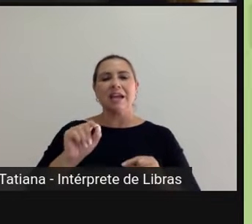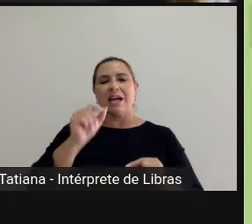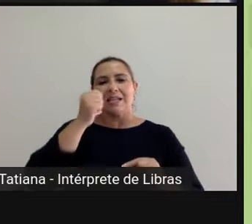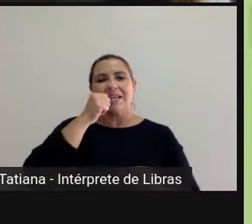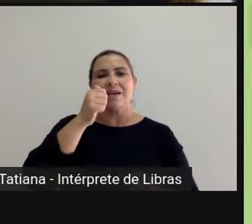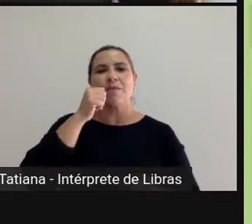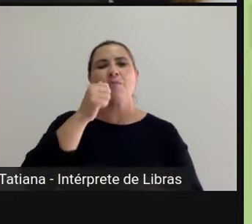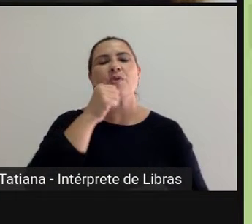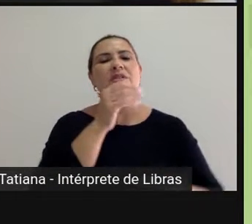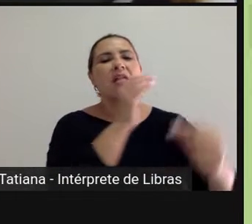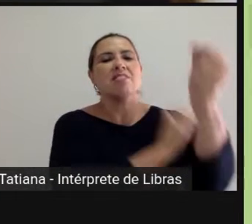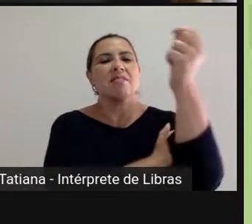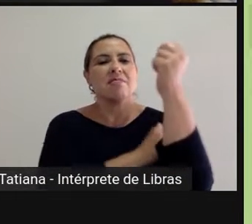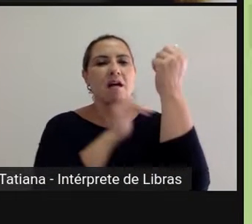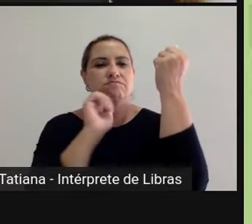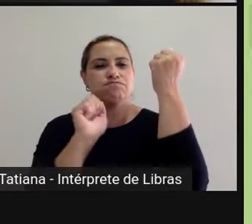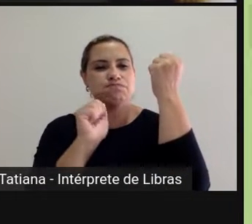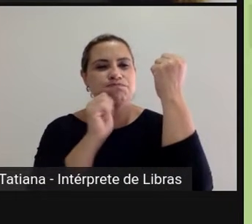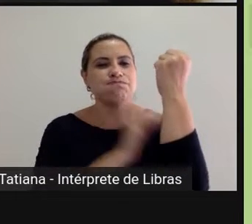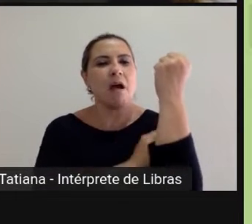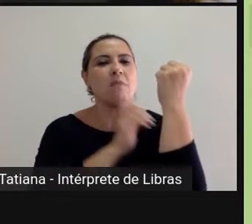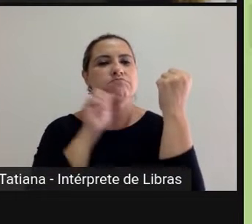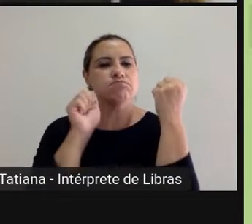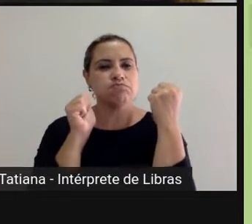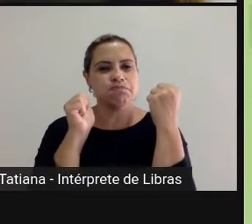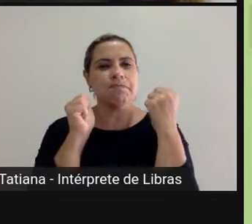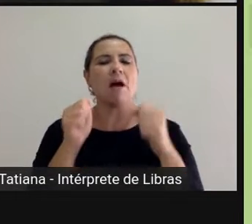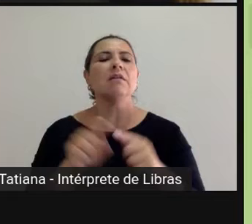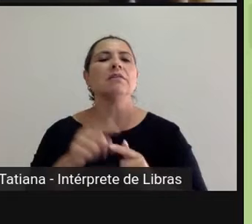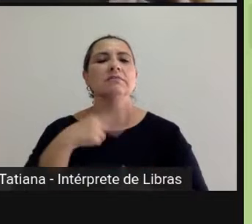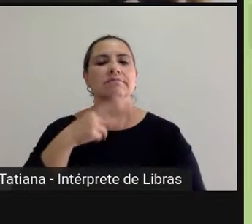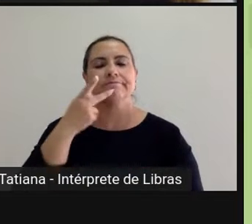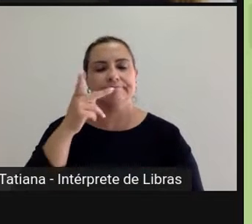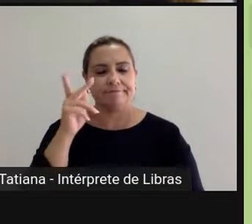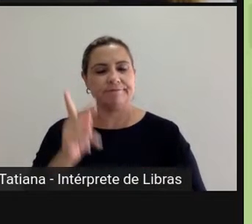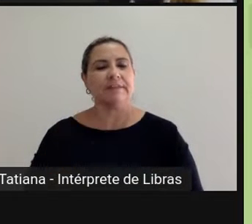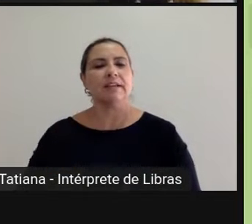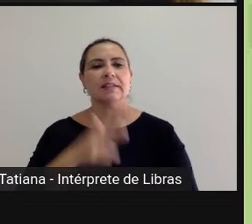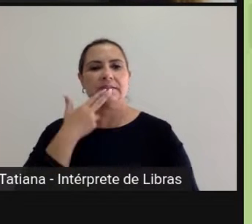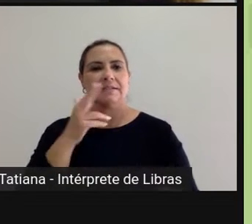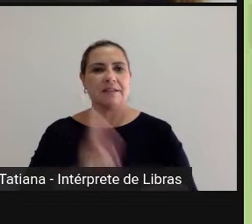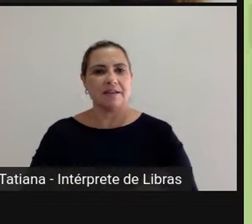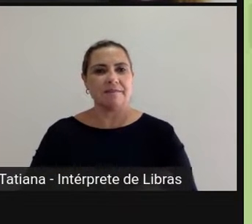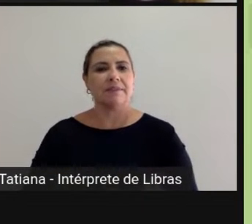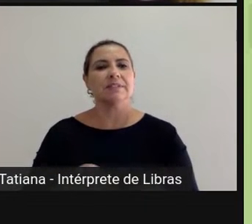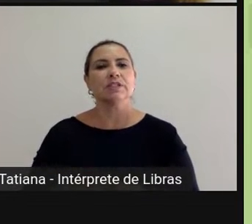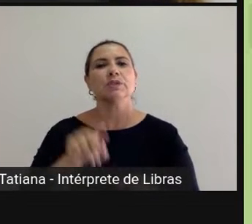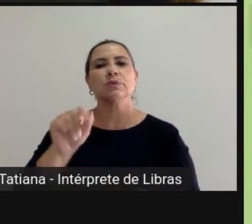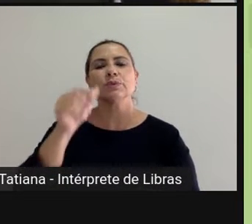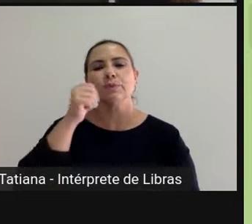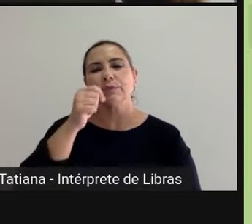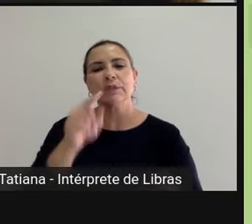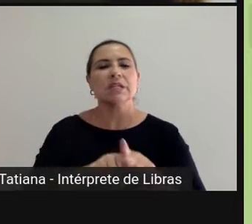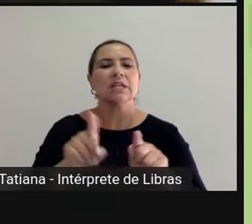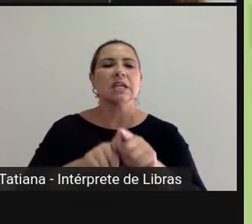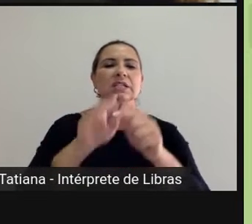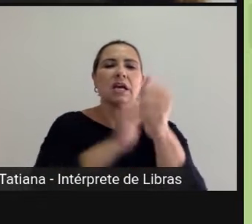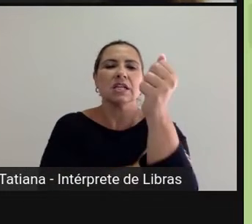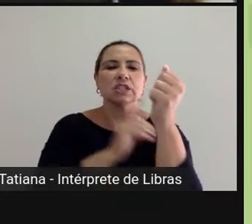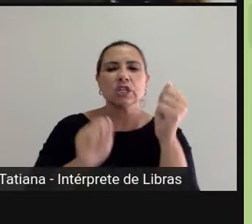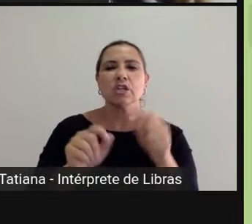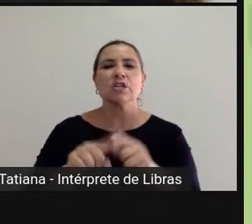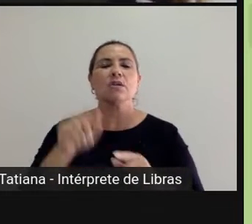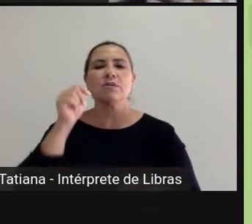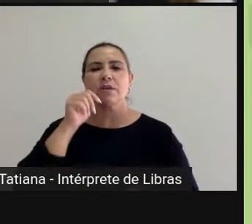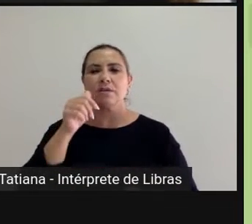feministas, elas chamam para si, elas se autodenominam representantes de mulheres o tempo todo. Durante o mês de março,